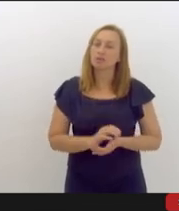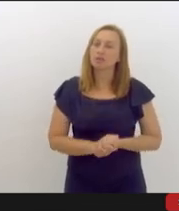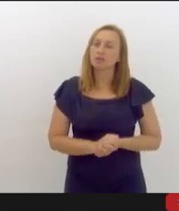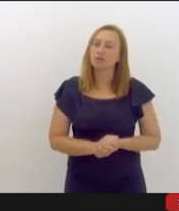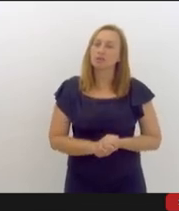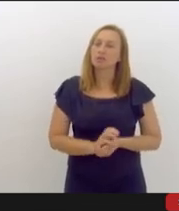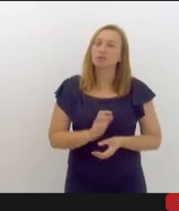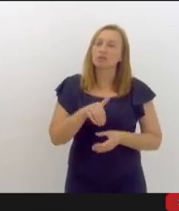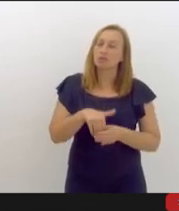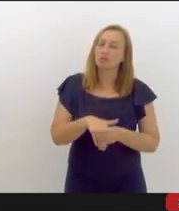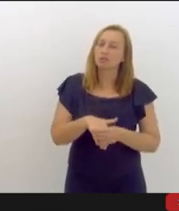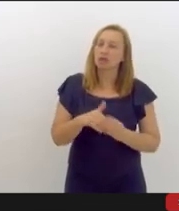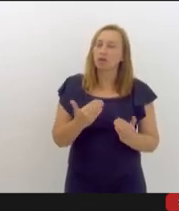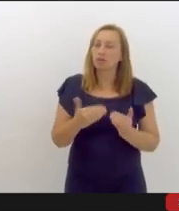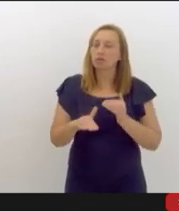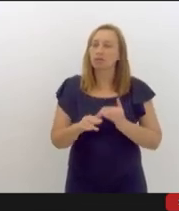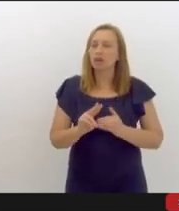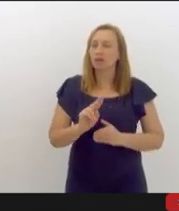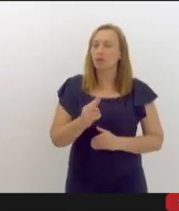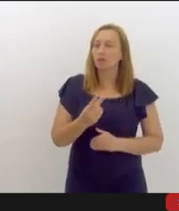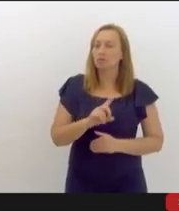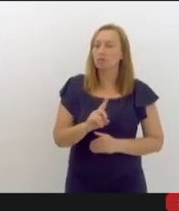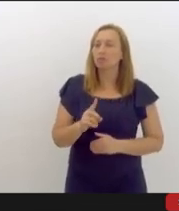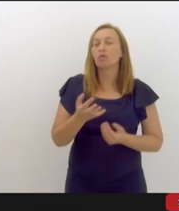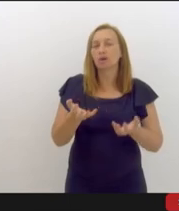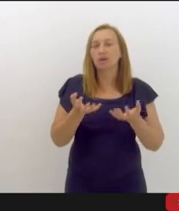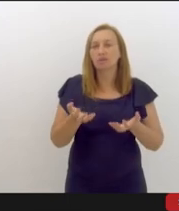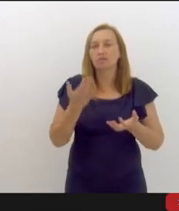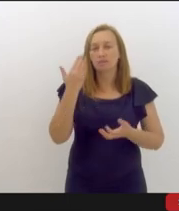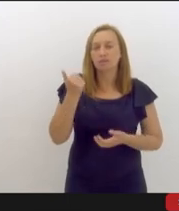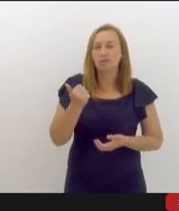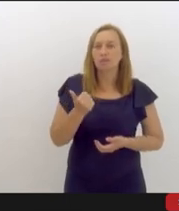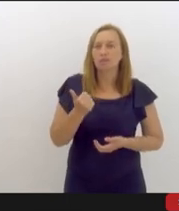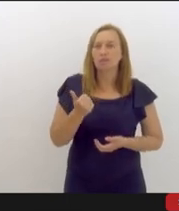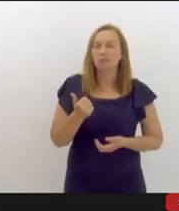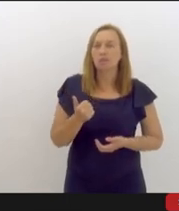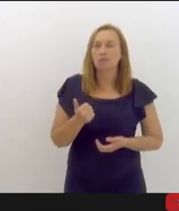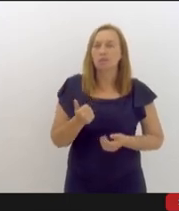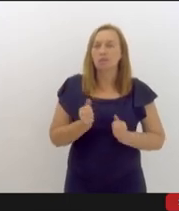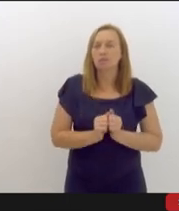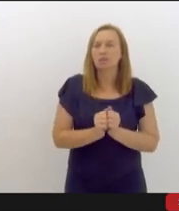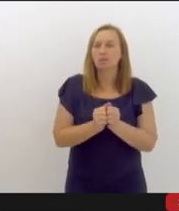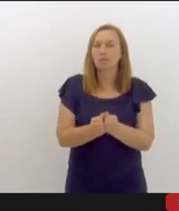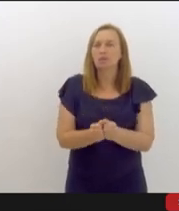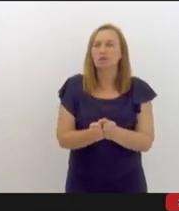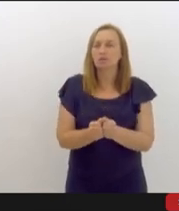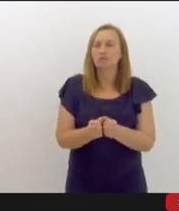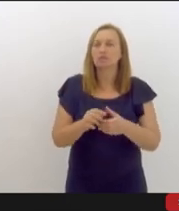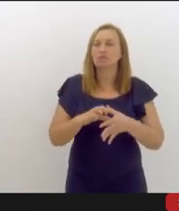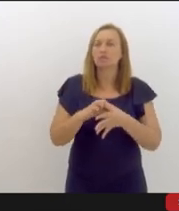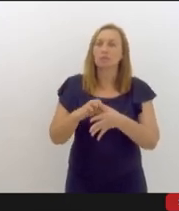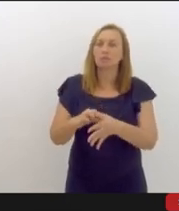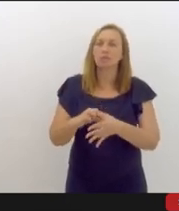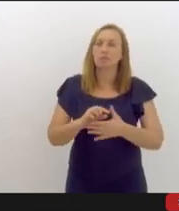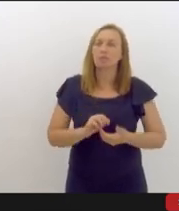abstenção ao contrário mas eu gostaria de estar alinhado com a liderança por favor